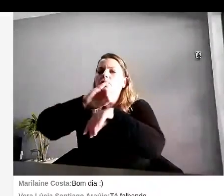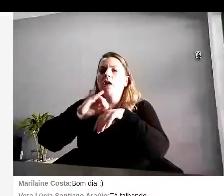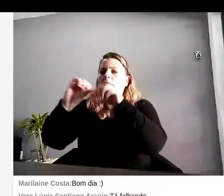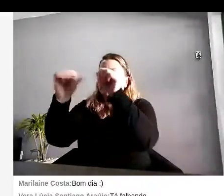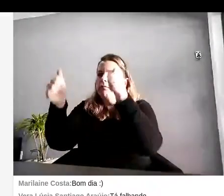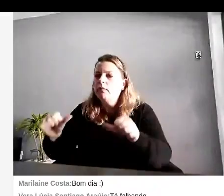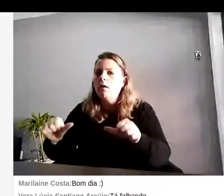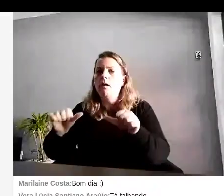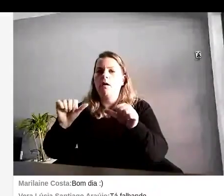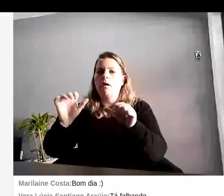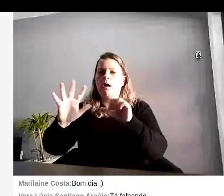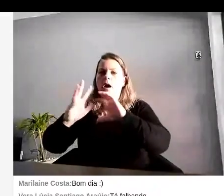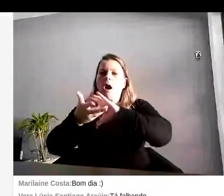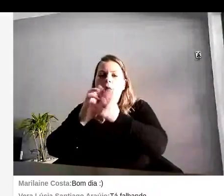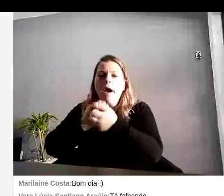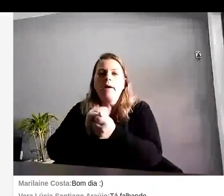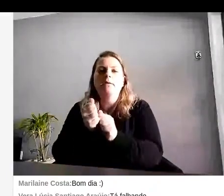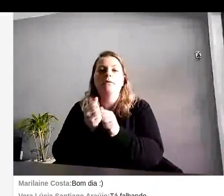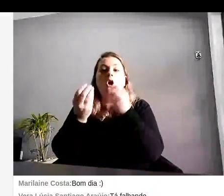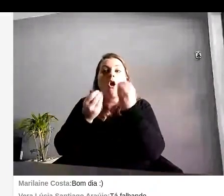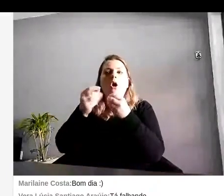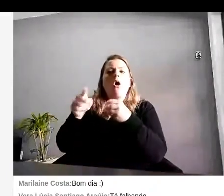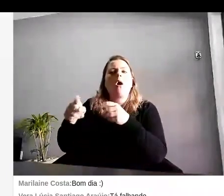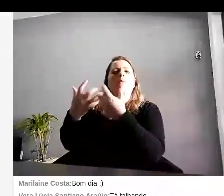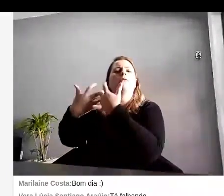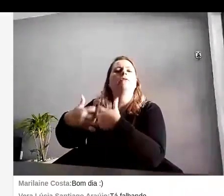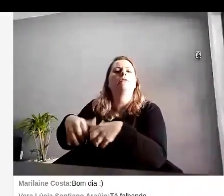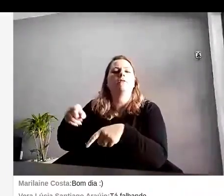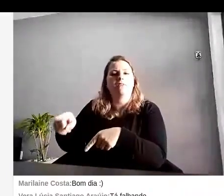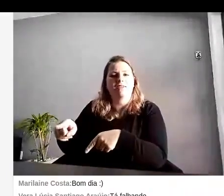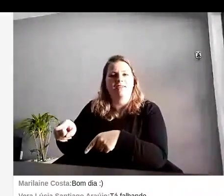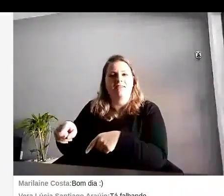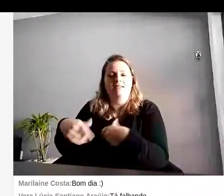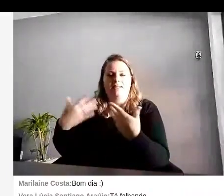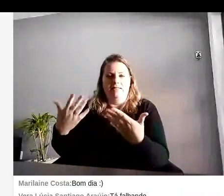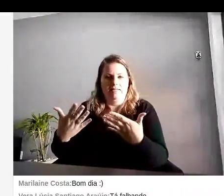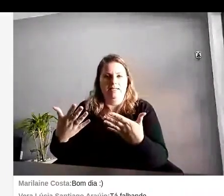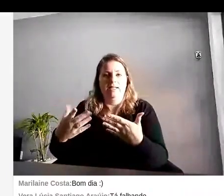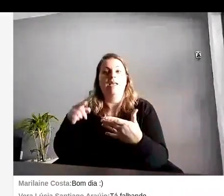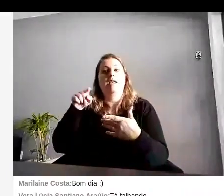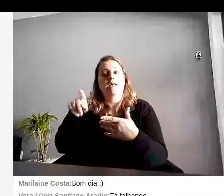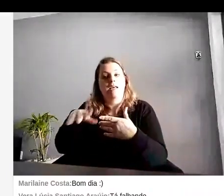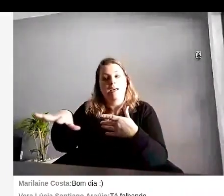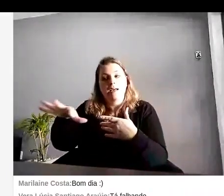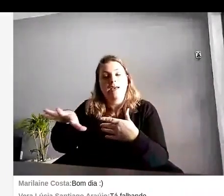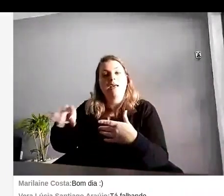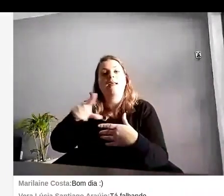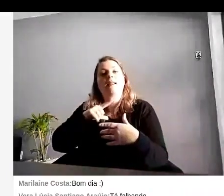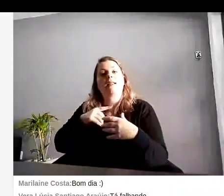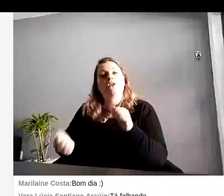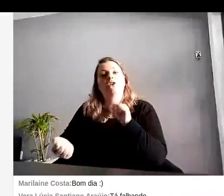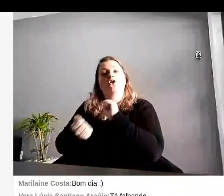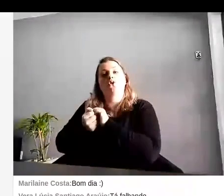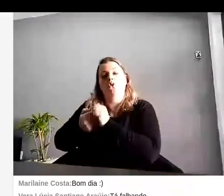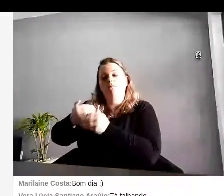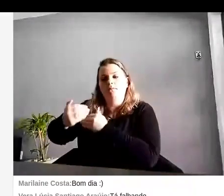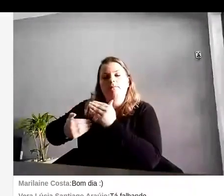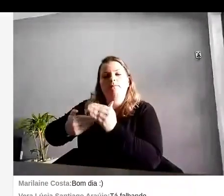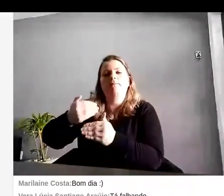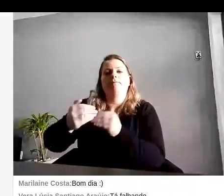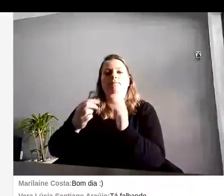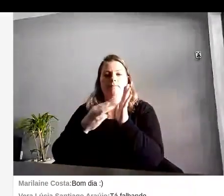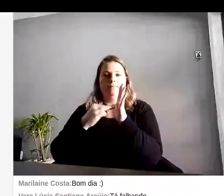E o processo metodológico, embora tenha as suas variantes, mas de maneira geral é